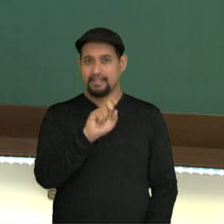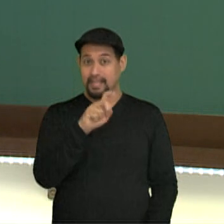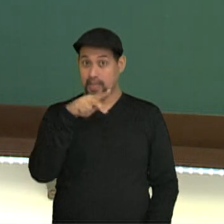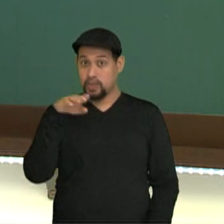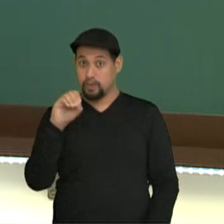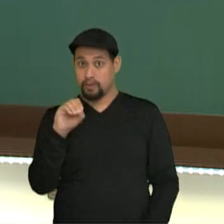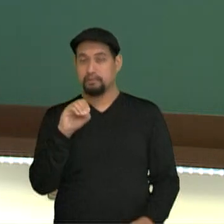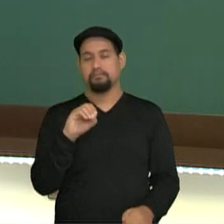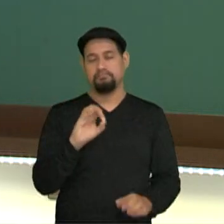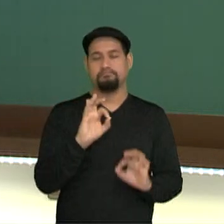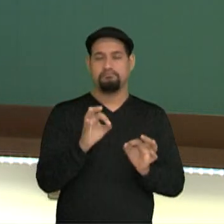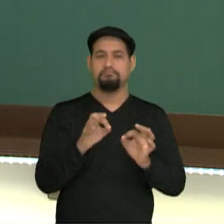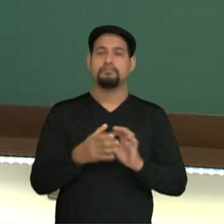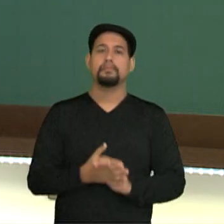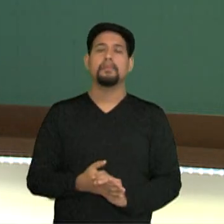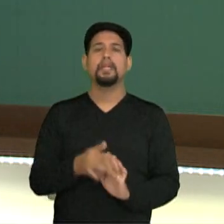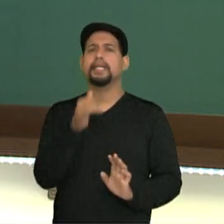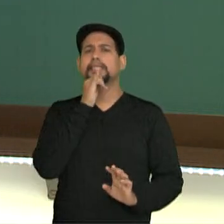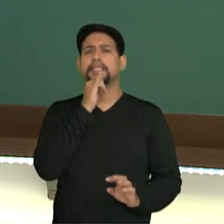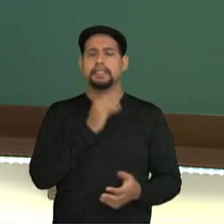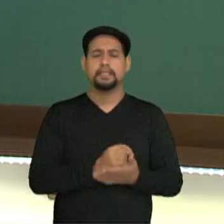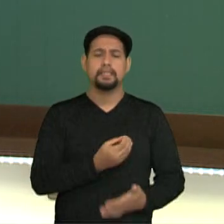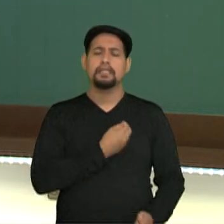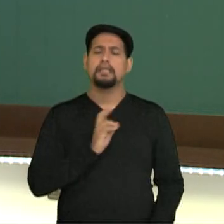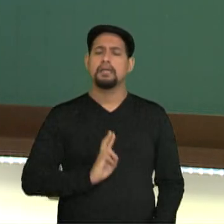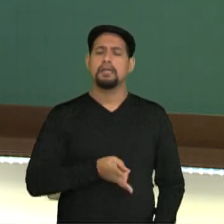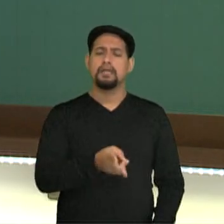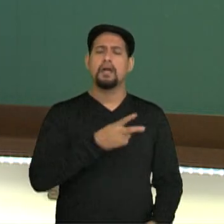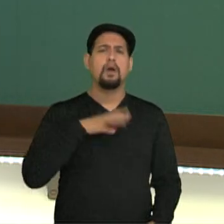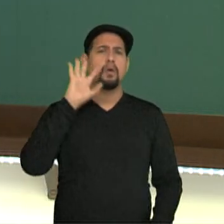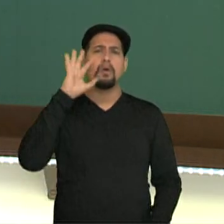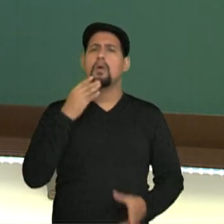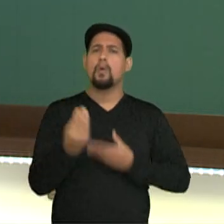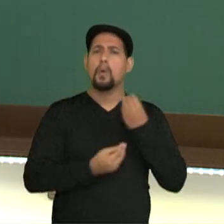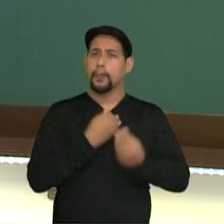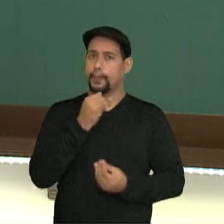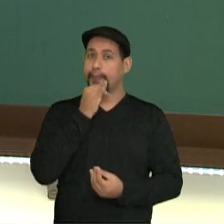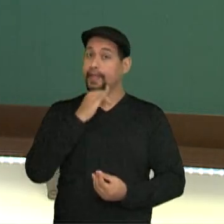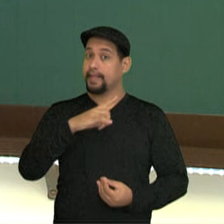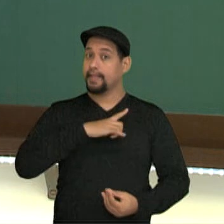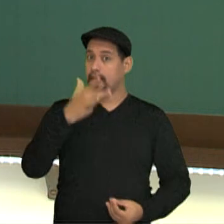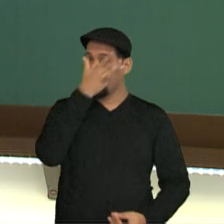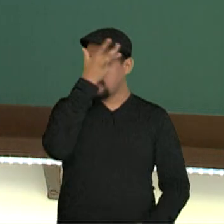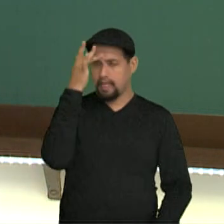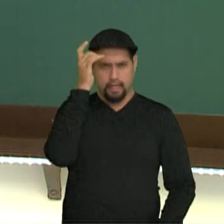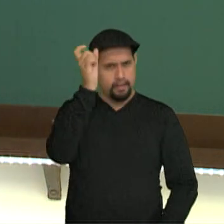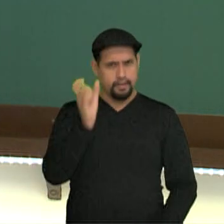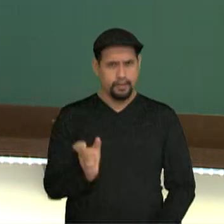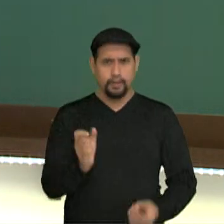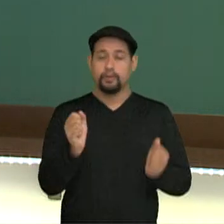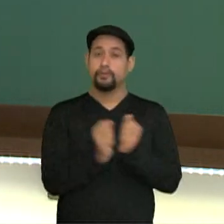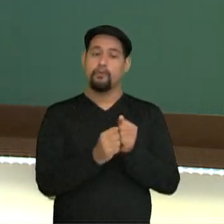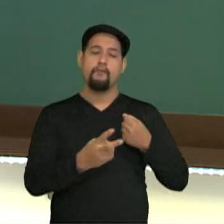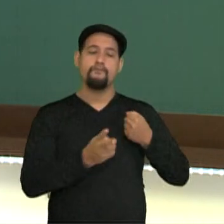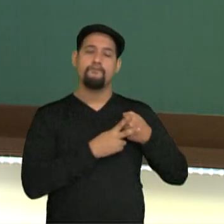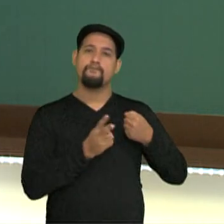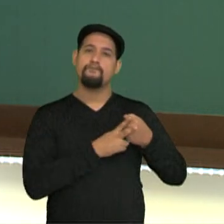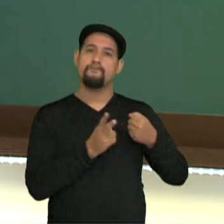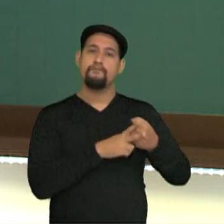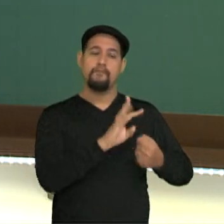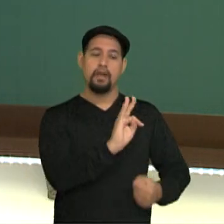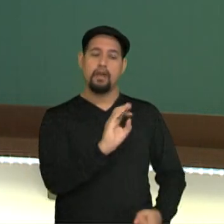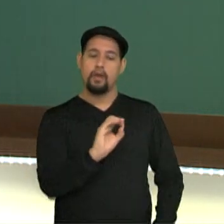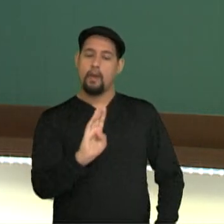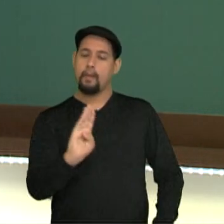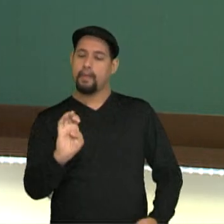portuguesa. A construção do presente contínuo sempre vai funcionar como? Nós vamos ter um sujeito, seguido do verbo to be, relacionado